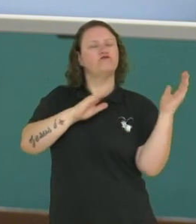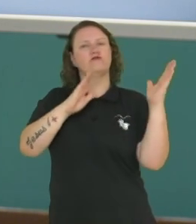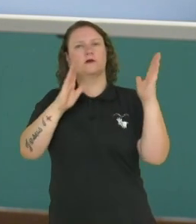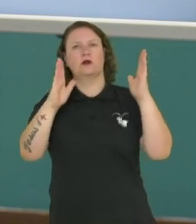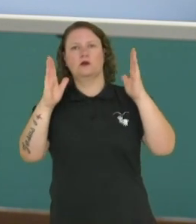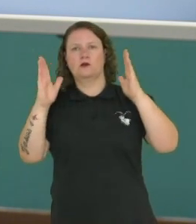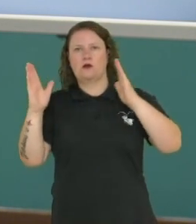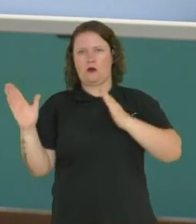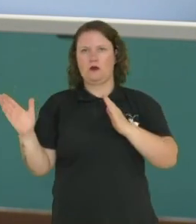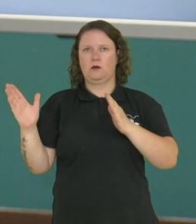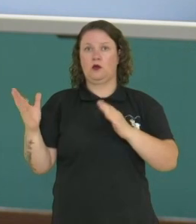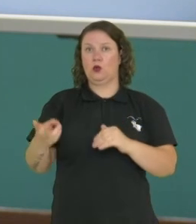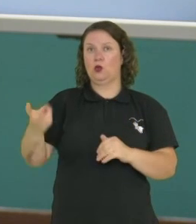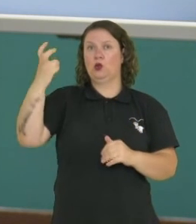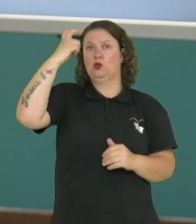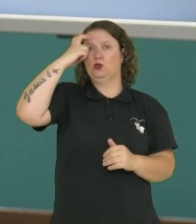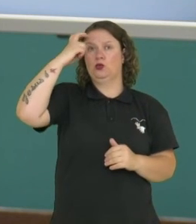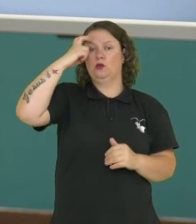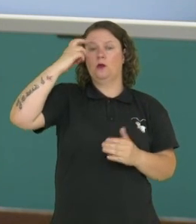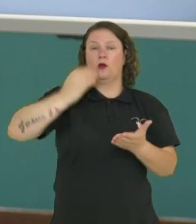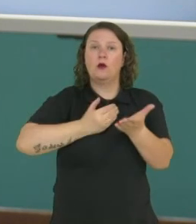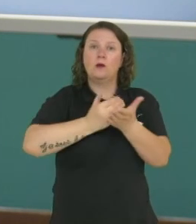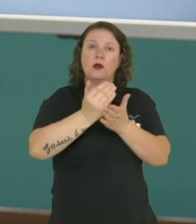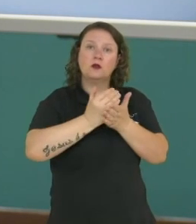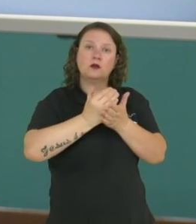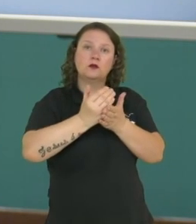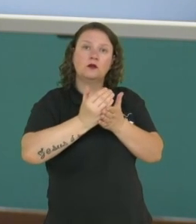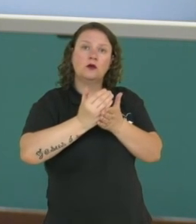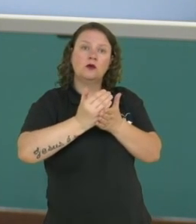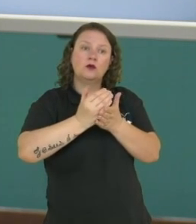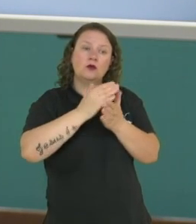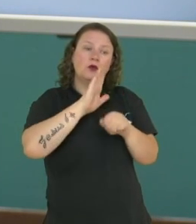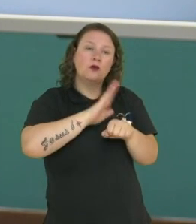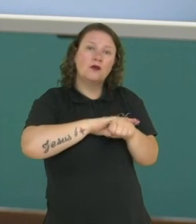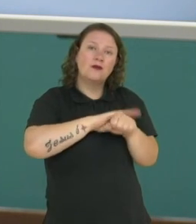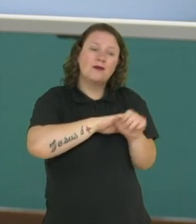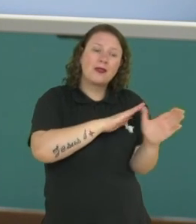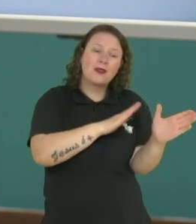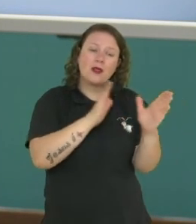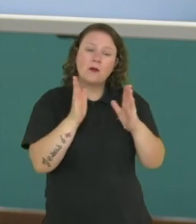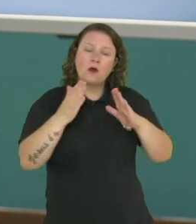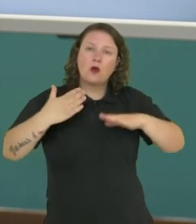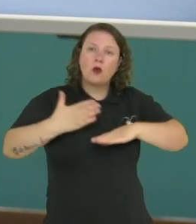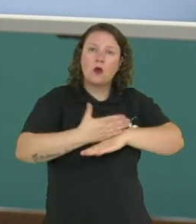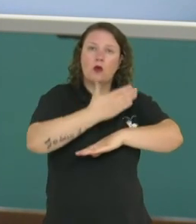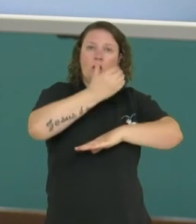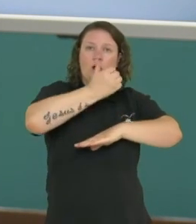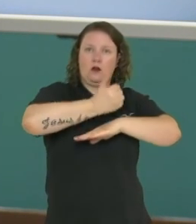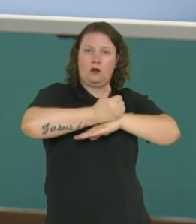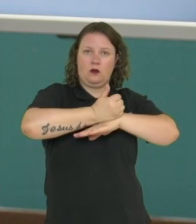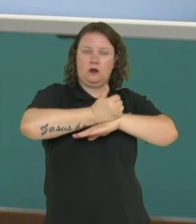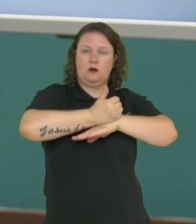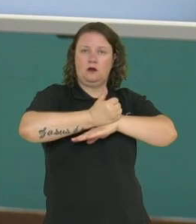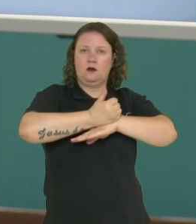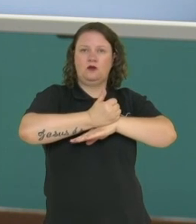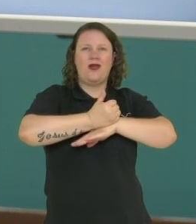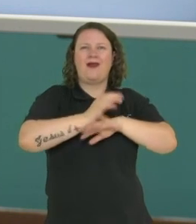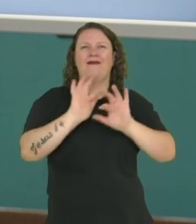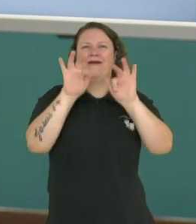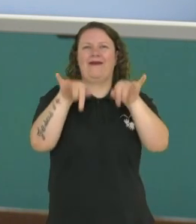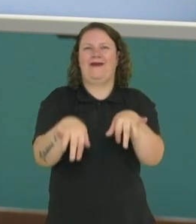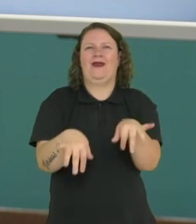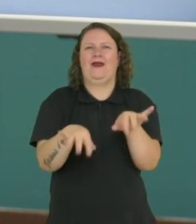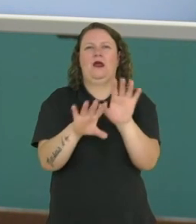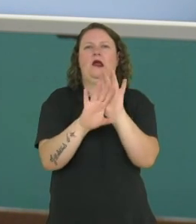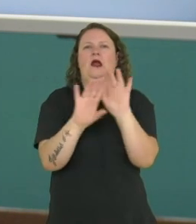racial desde o período colonial. Então não vai ser de uma hora para outra que isso vai se acabar, isso vai ser diminuído, né, e o